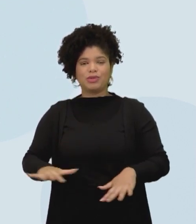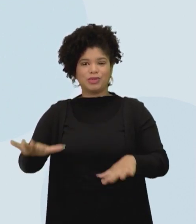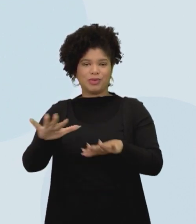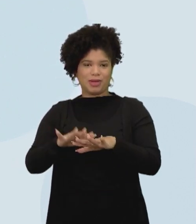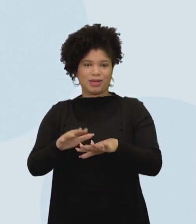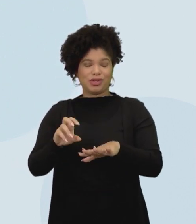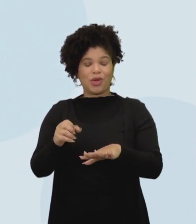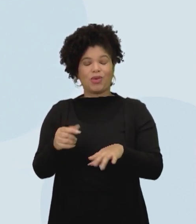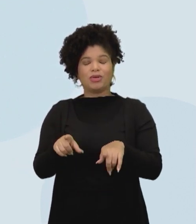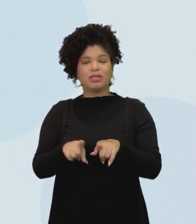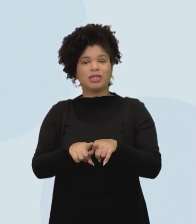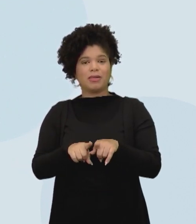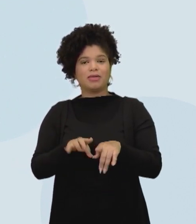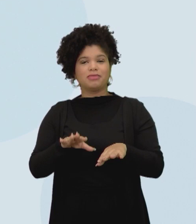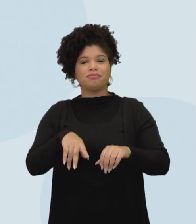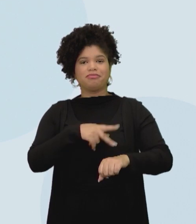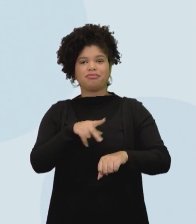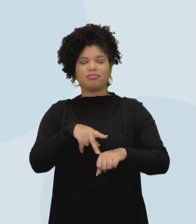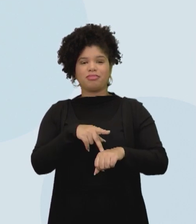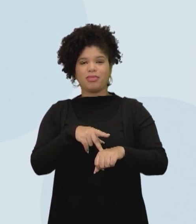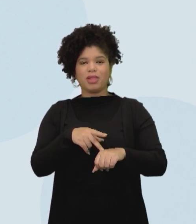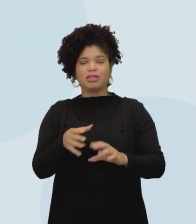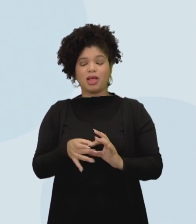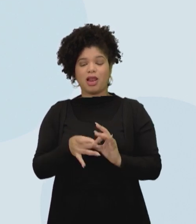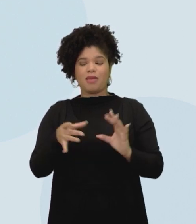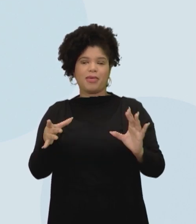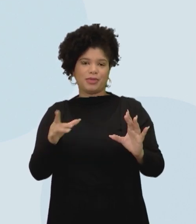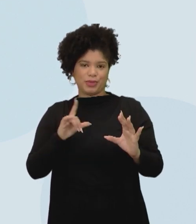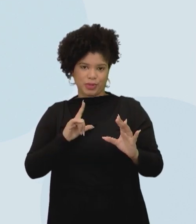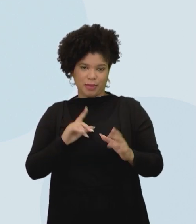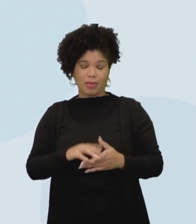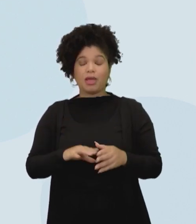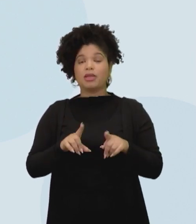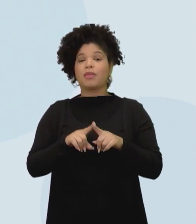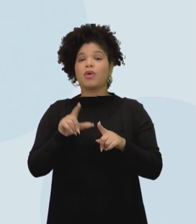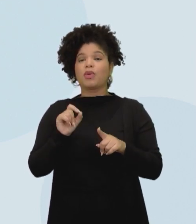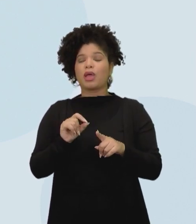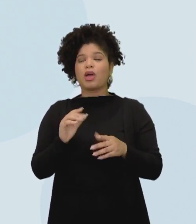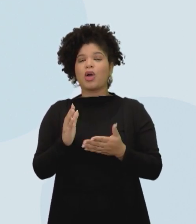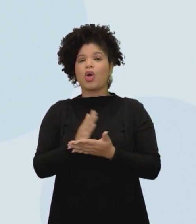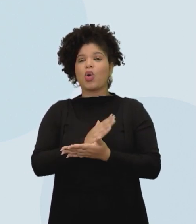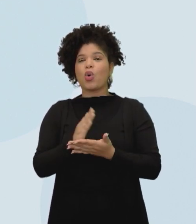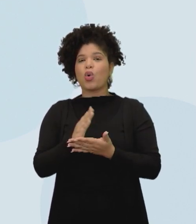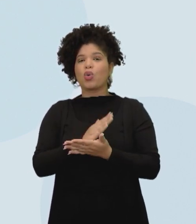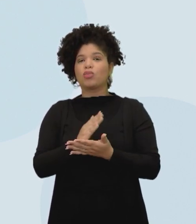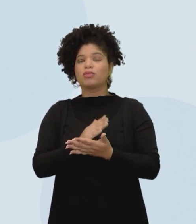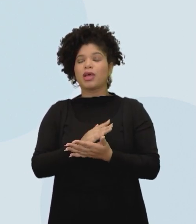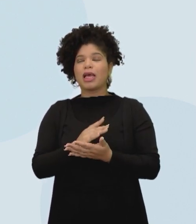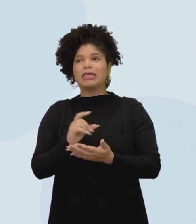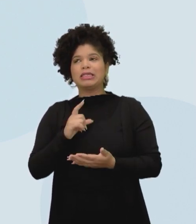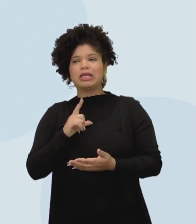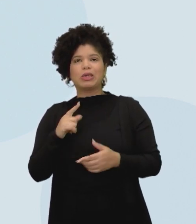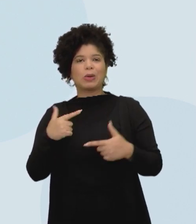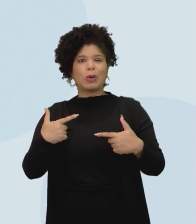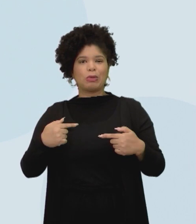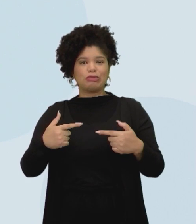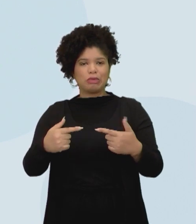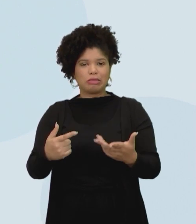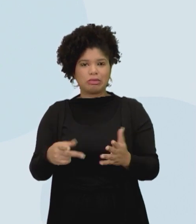independência política de outro país. Solução de todos os conflitos internacionais por meios pacíficos, de acordo com a Carta da